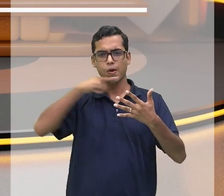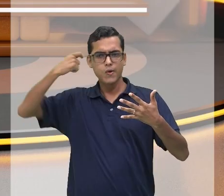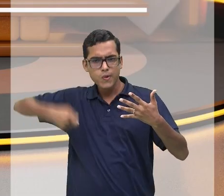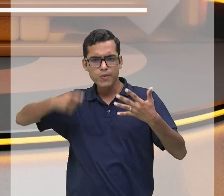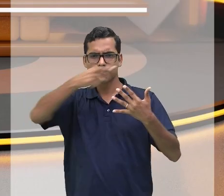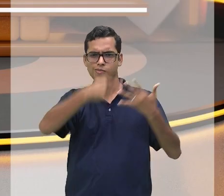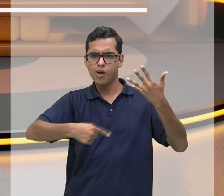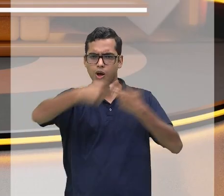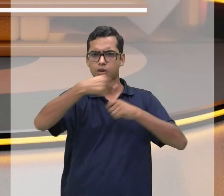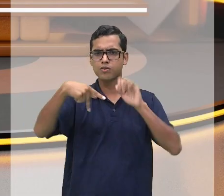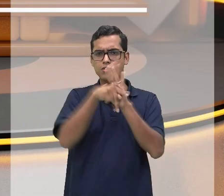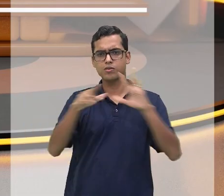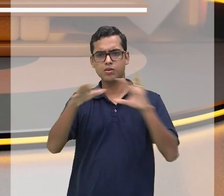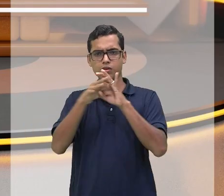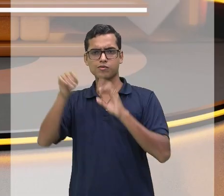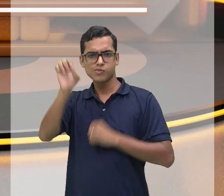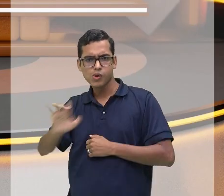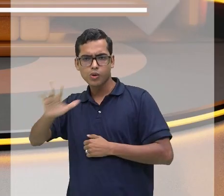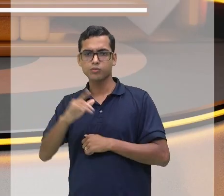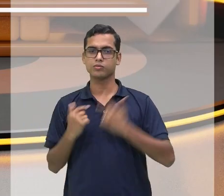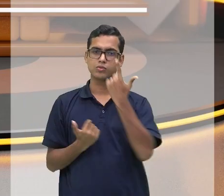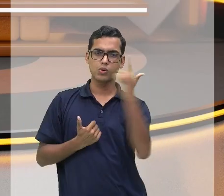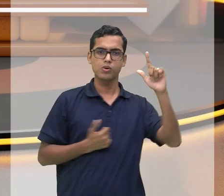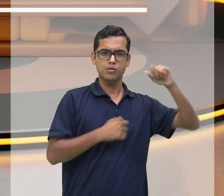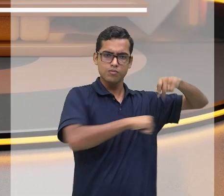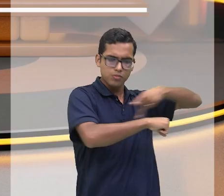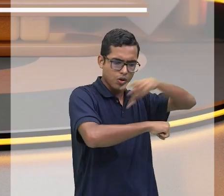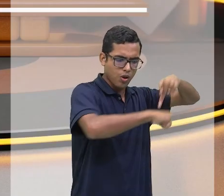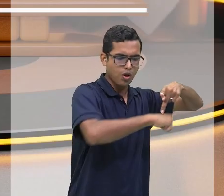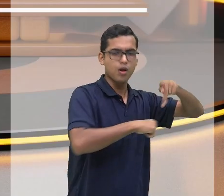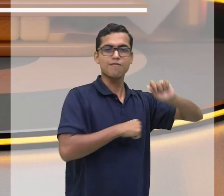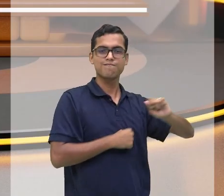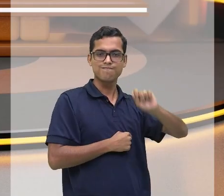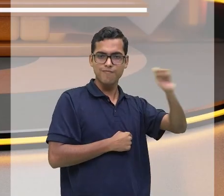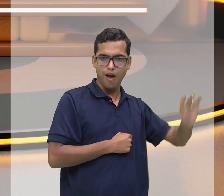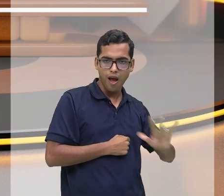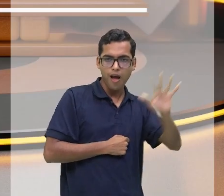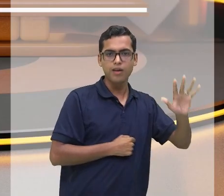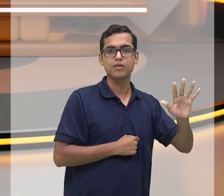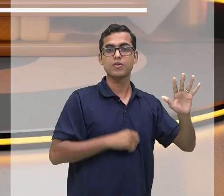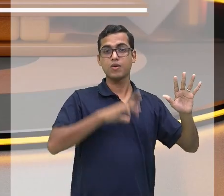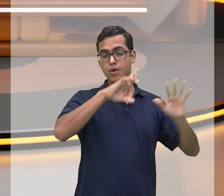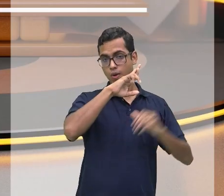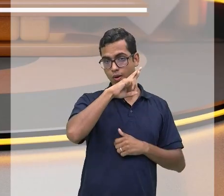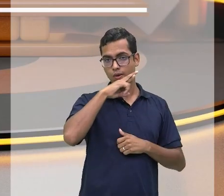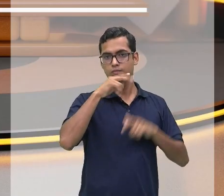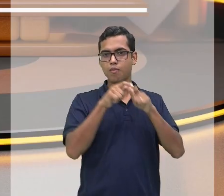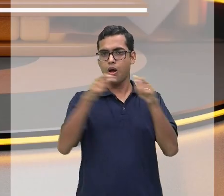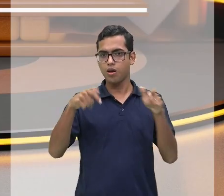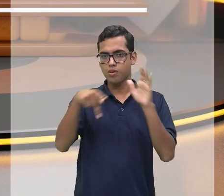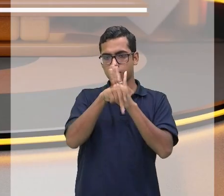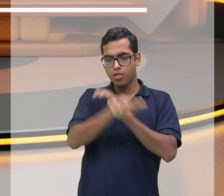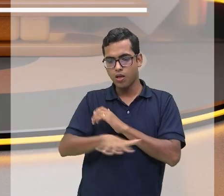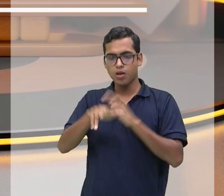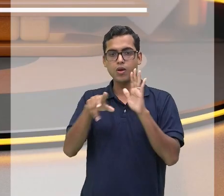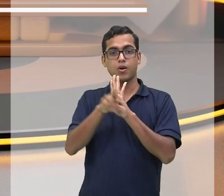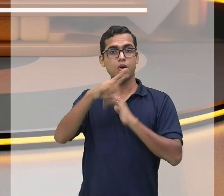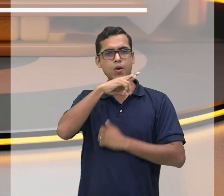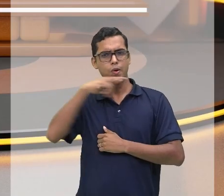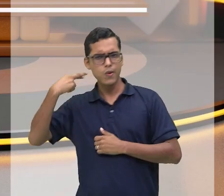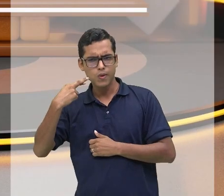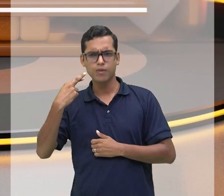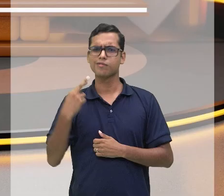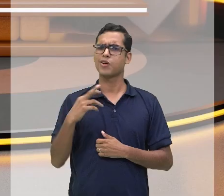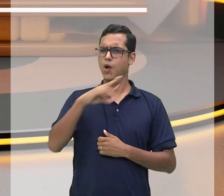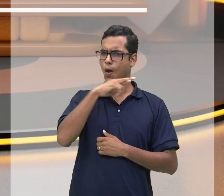Europa. Já outros países, né? Os países que vão estar no continente asiático, a maior parte da Rússia. Olha, professora, a Rússia